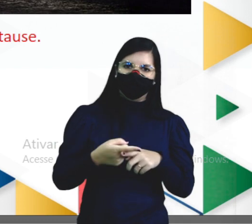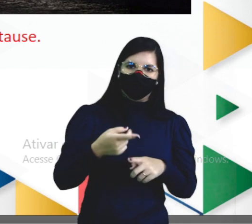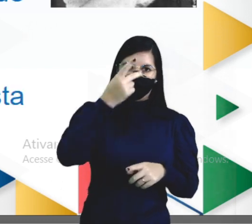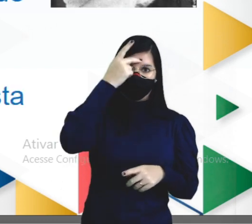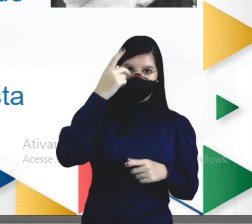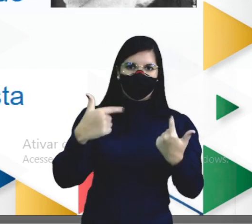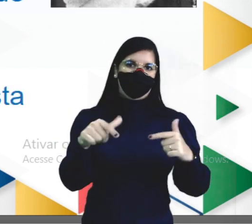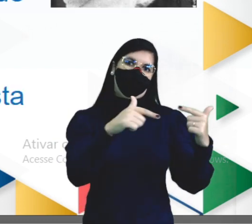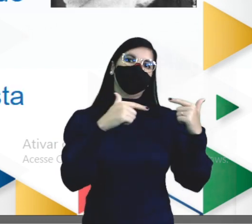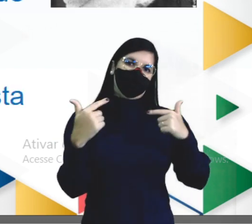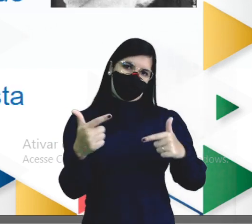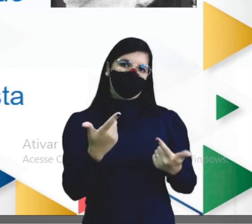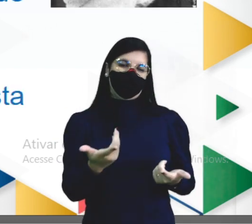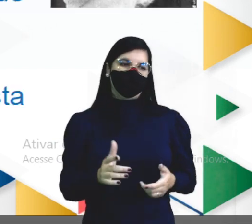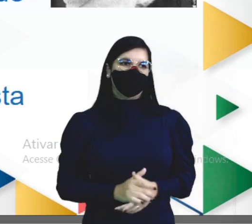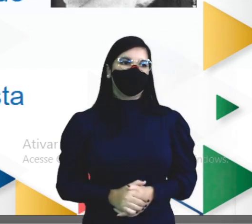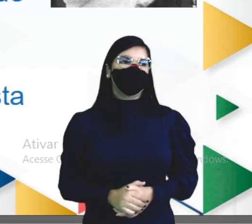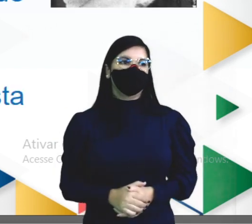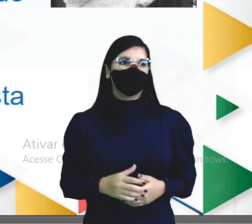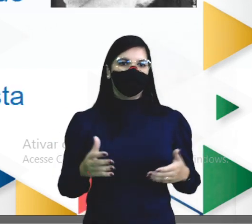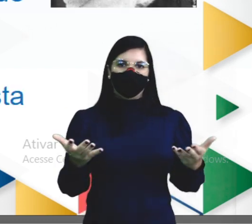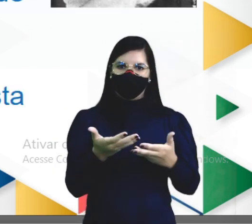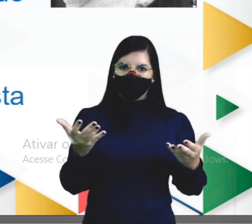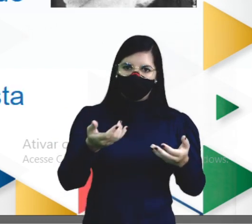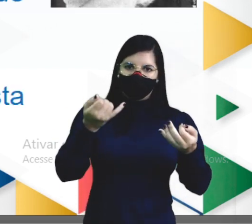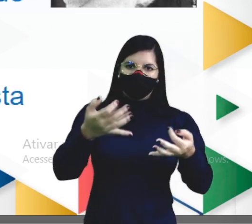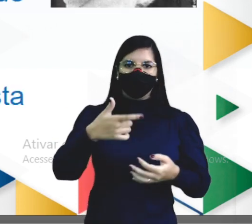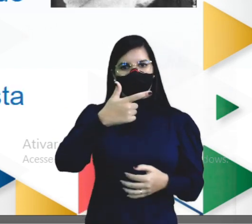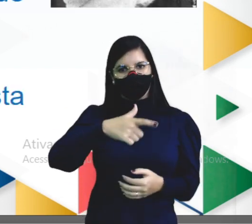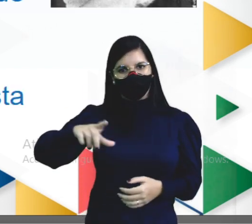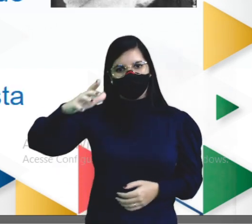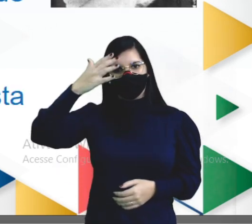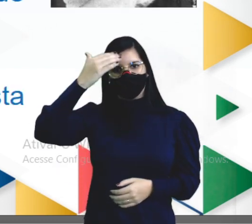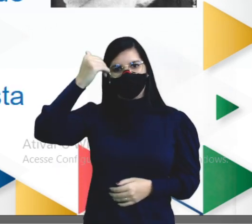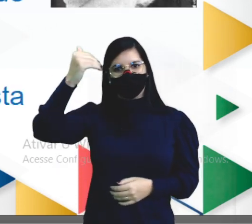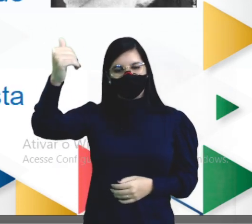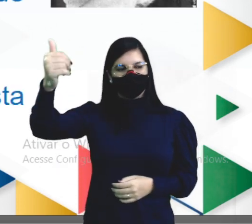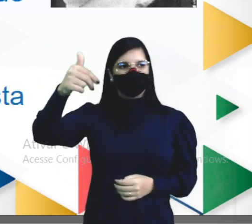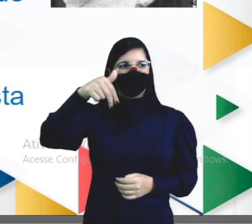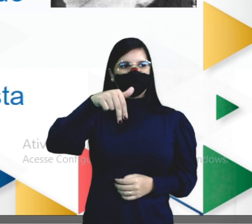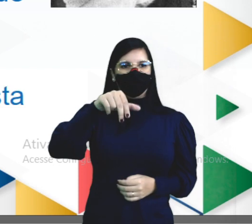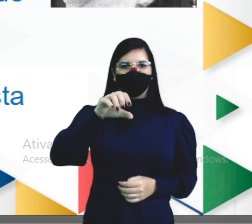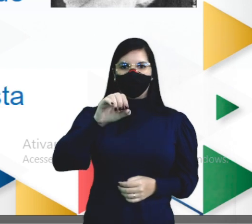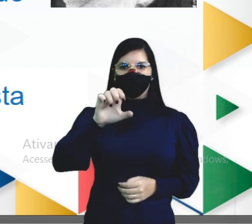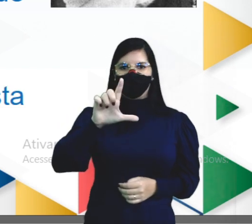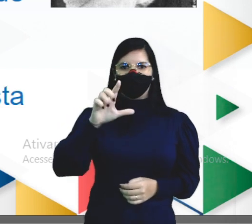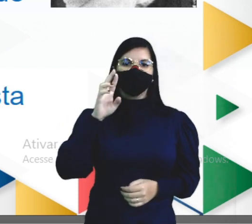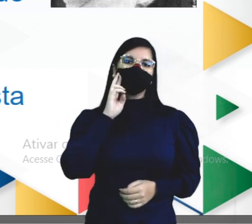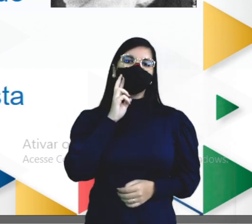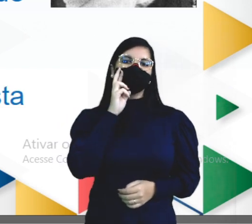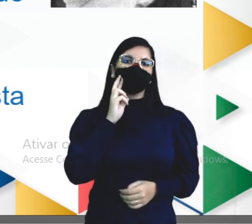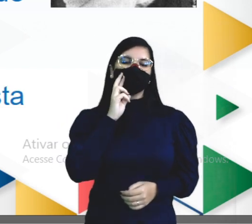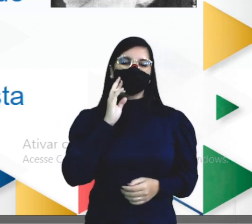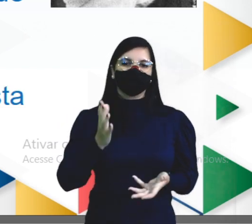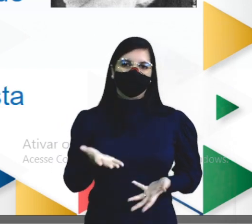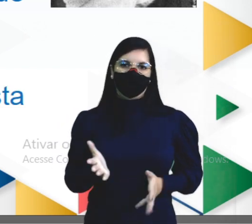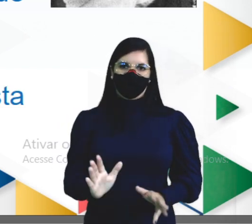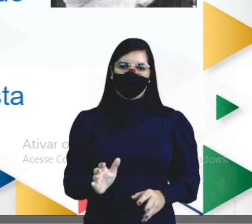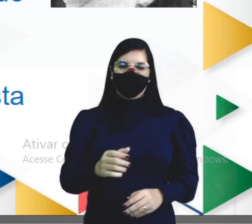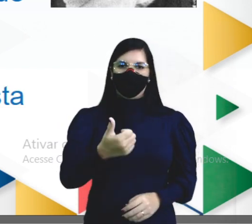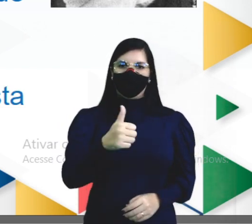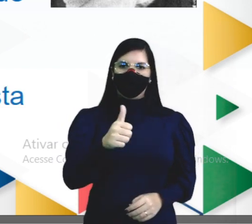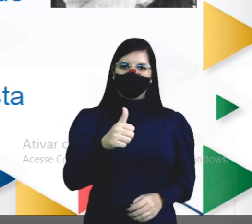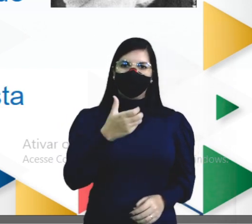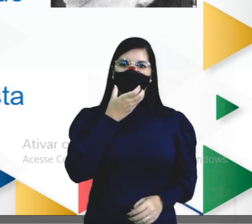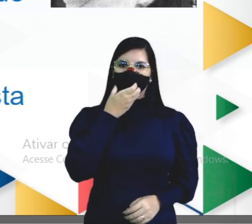lá. Agora vamos falar de outro grande compositor, Noel Rosa. Noel Rosa nasceu no dia